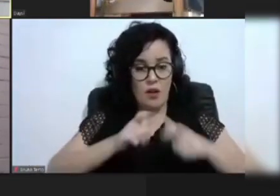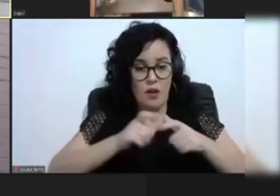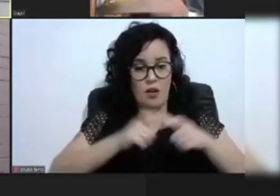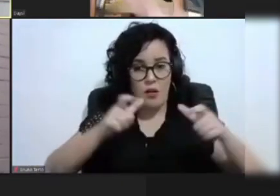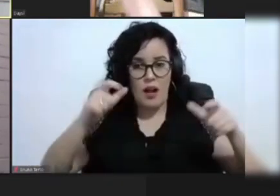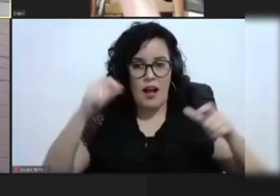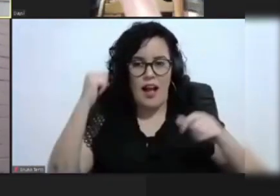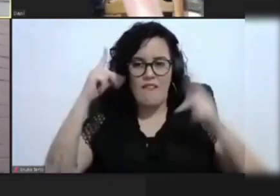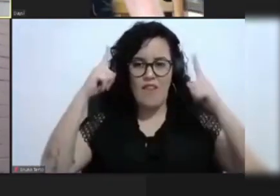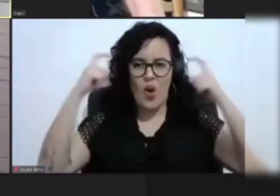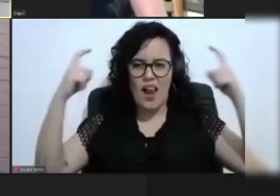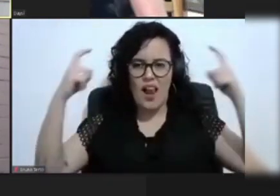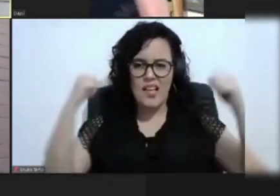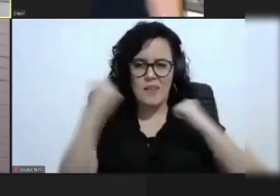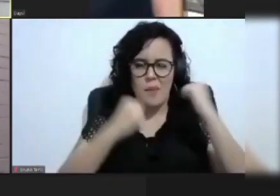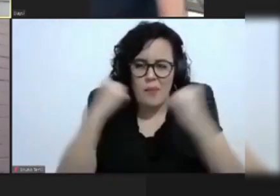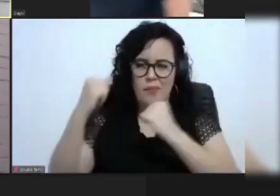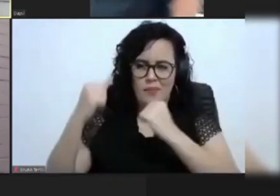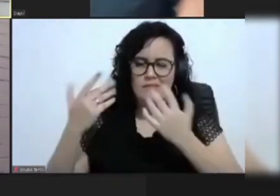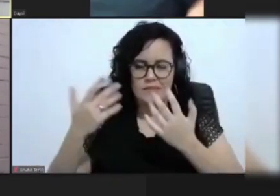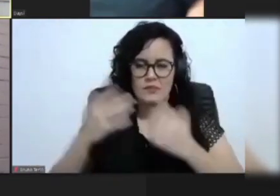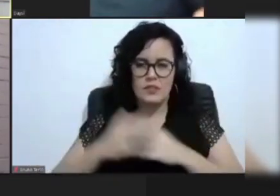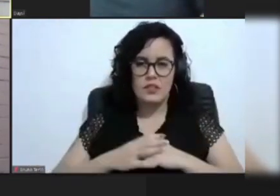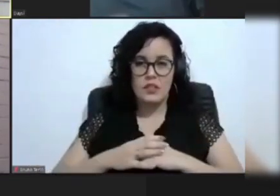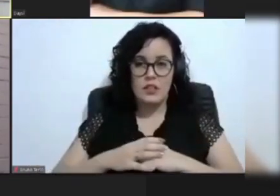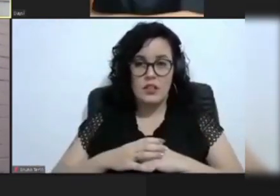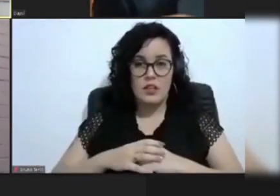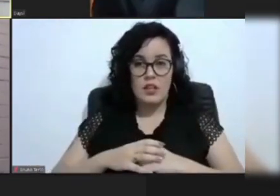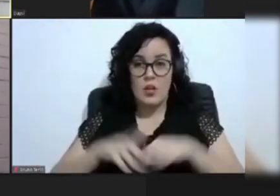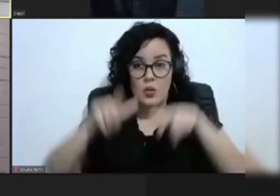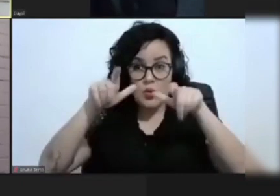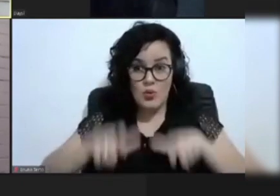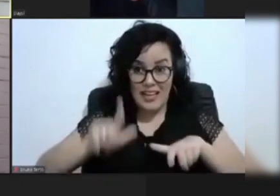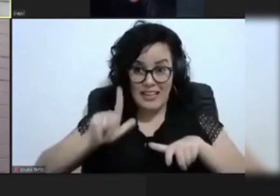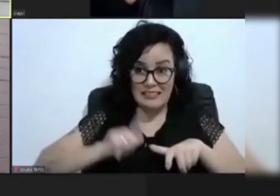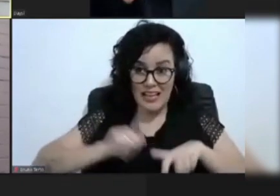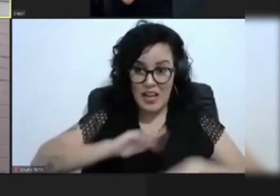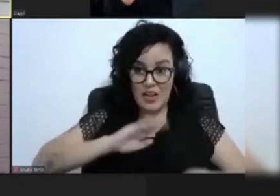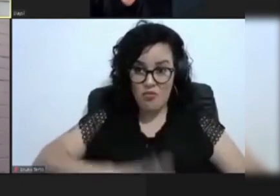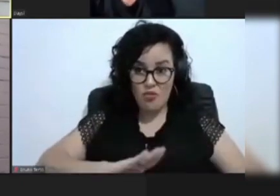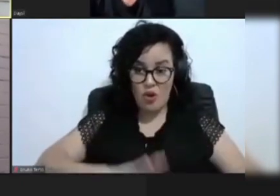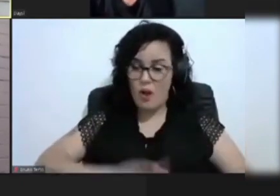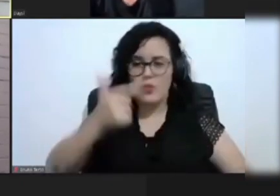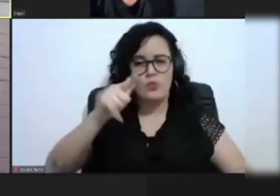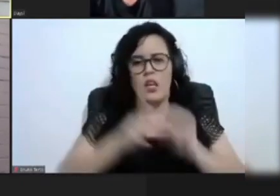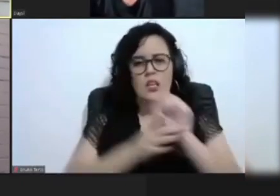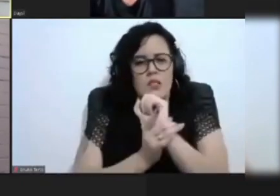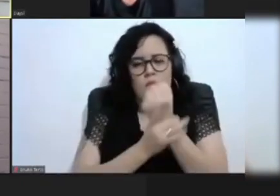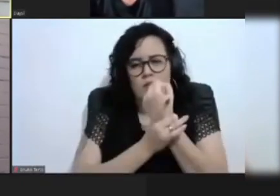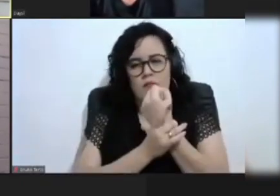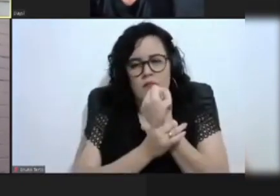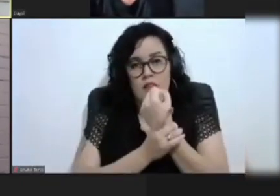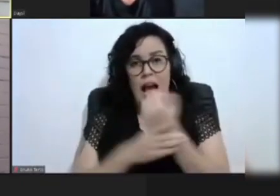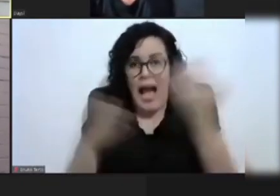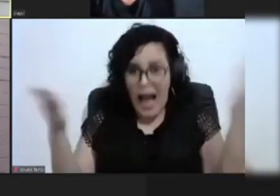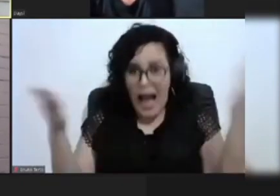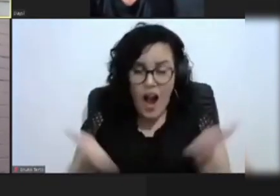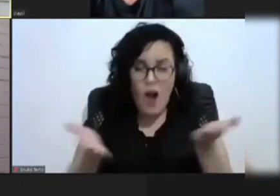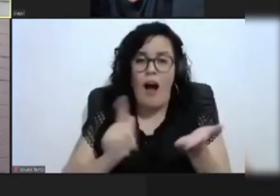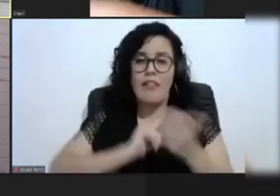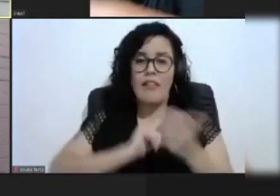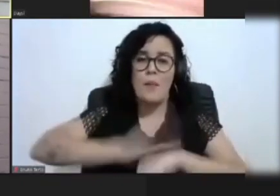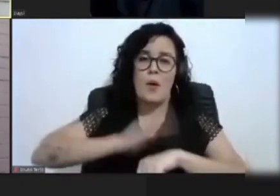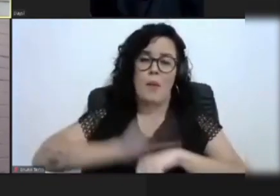fanatismo. Um mundo em que as pessoas passam fome jamais será seguro. E acho que a gente está vivendo